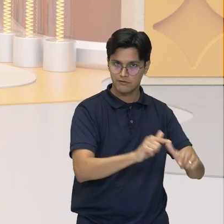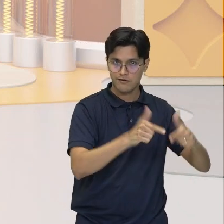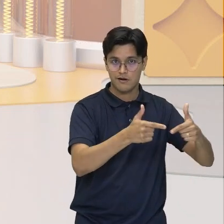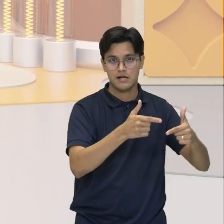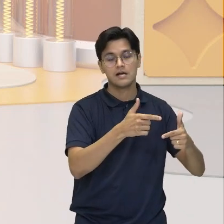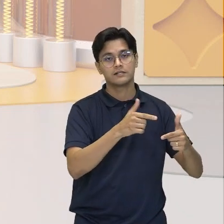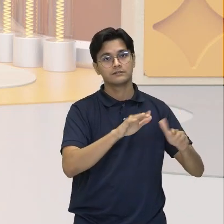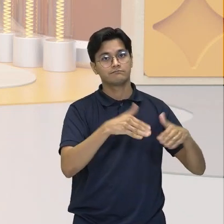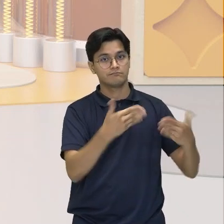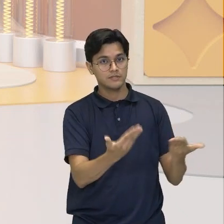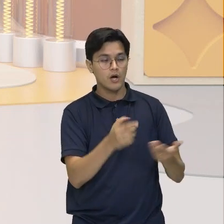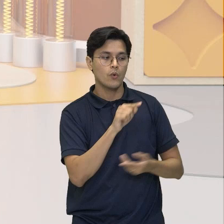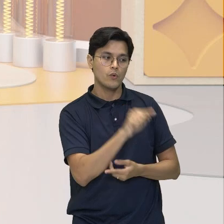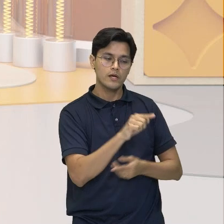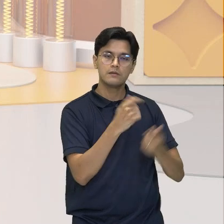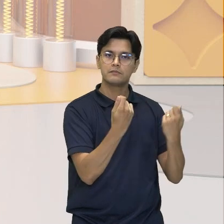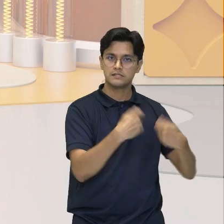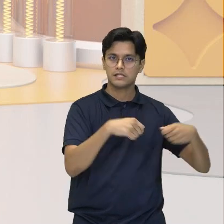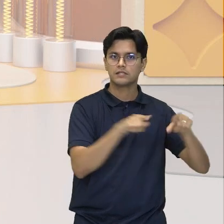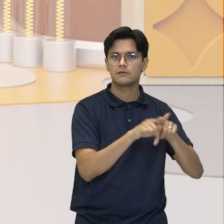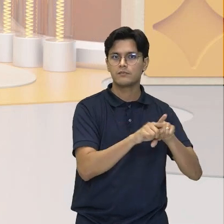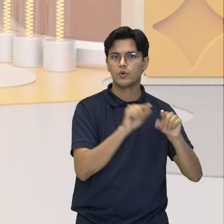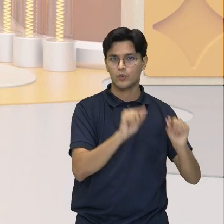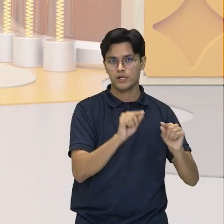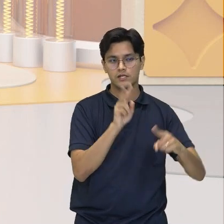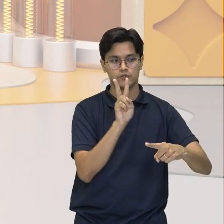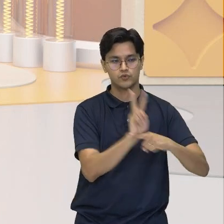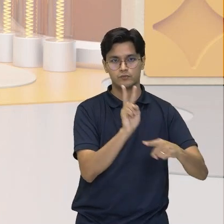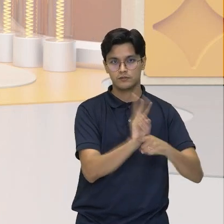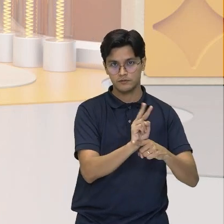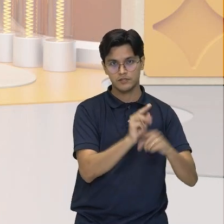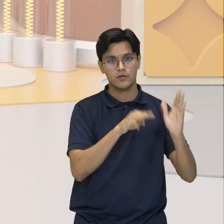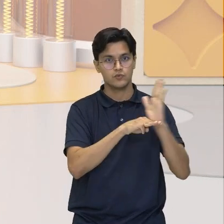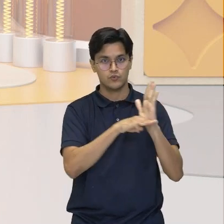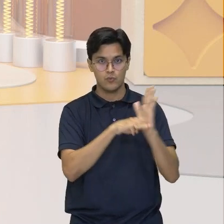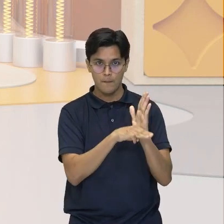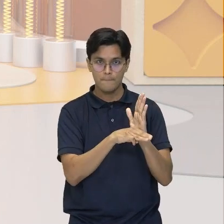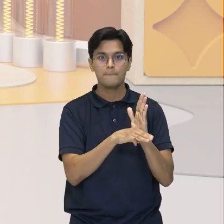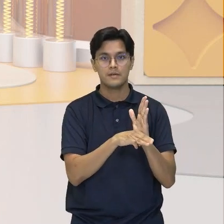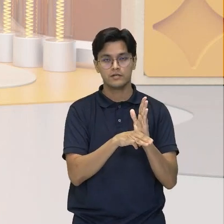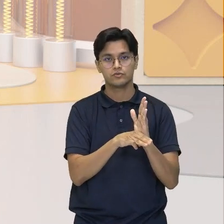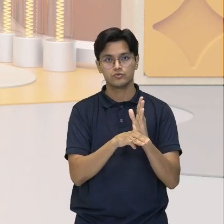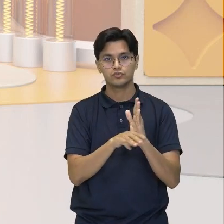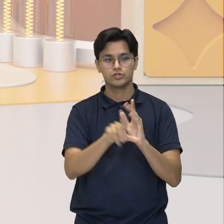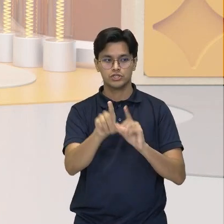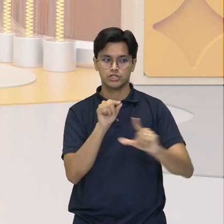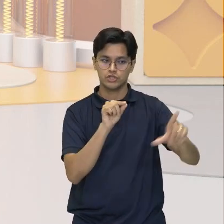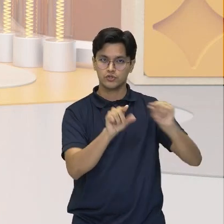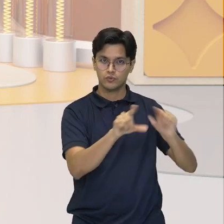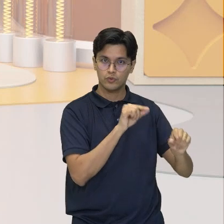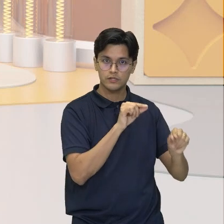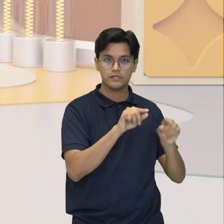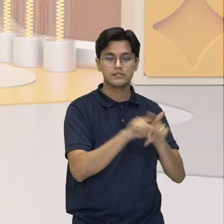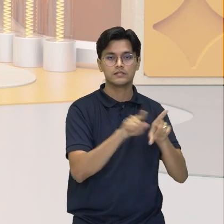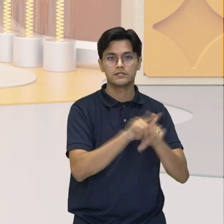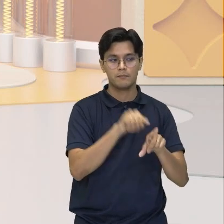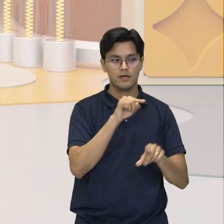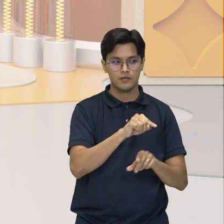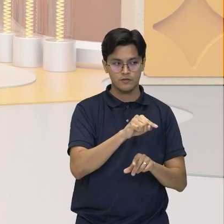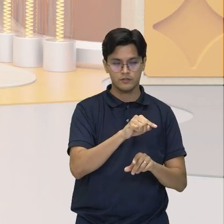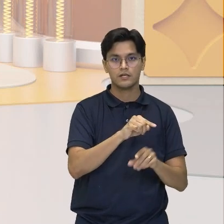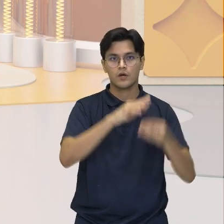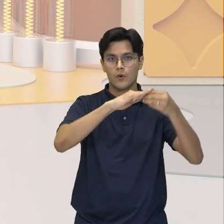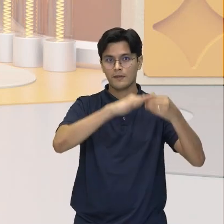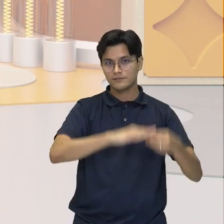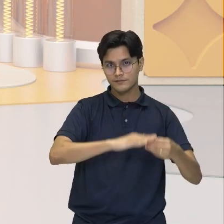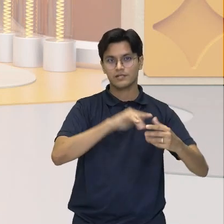supervisionar os métodos de recrutamento e subjugação da mão de obra. Então, ele iria determinar